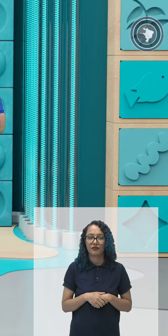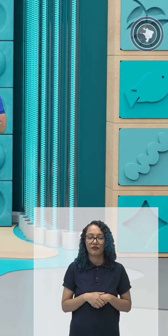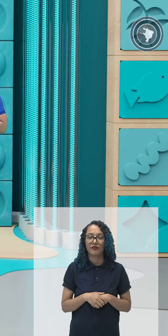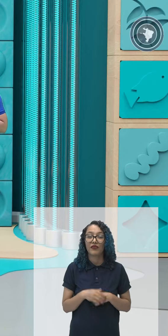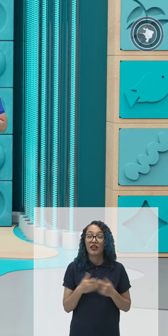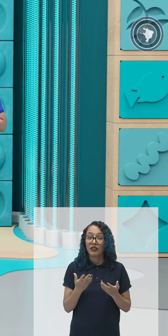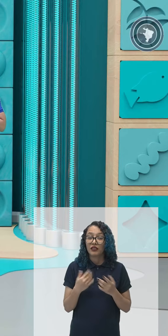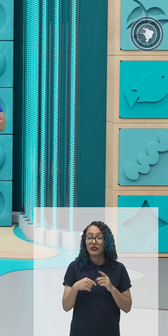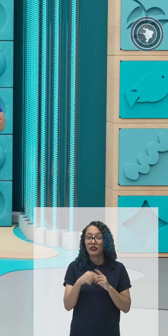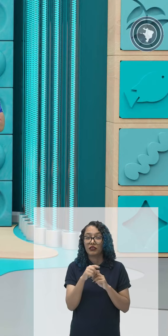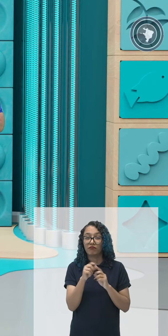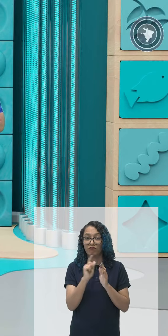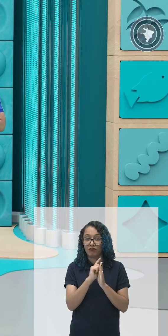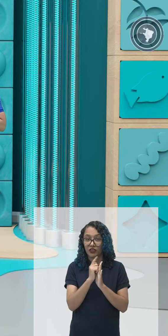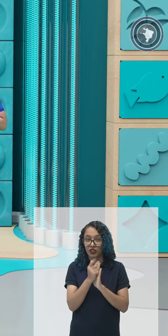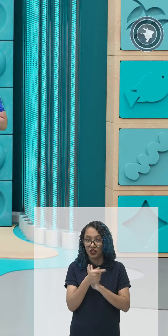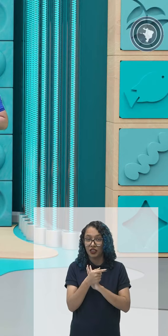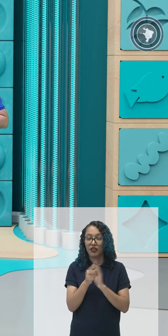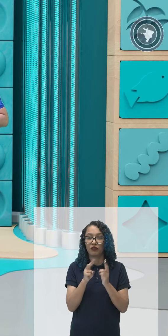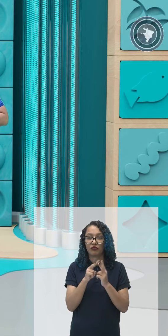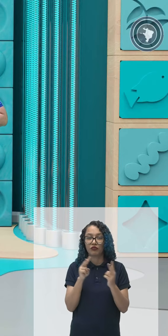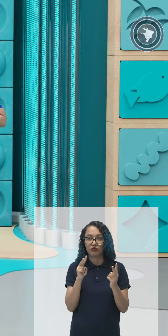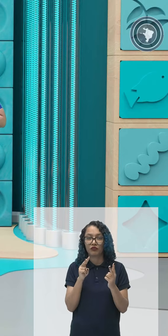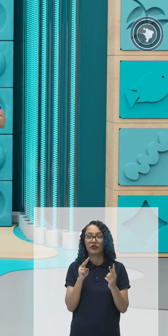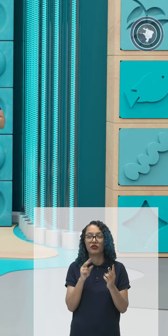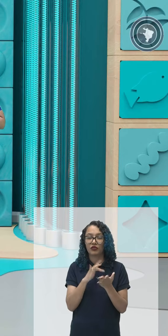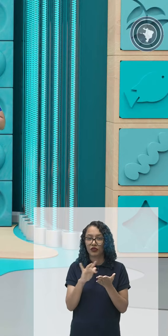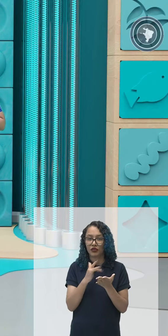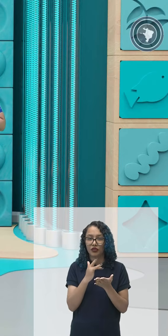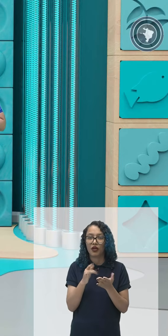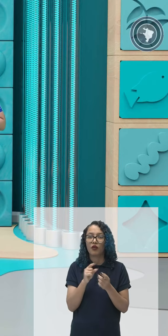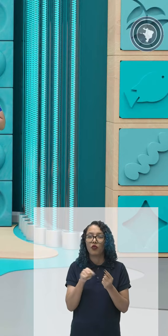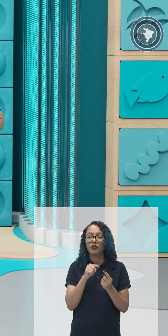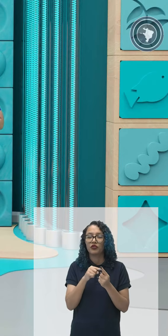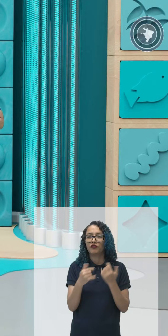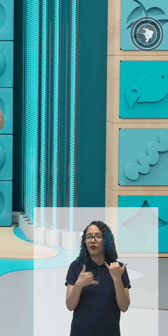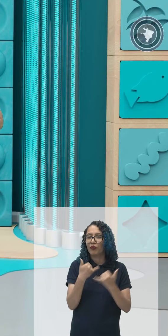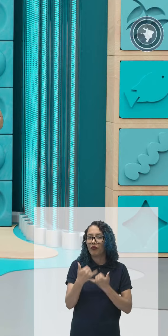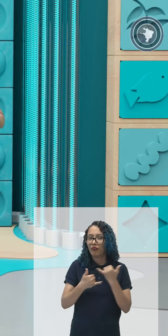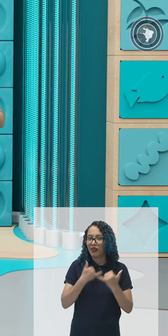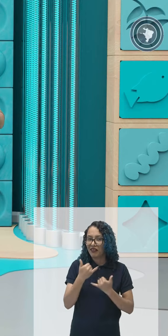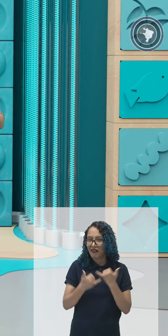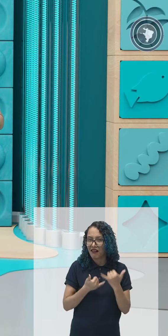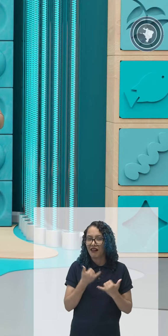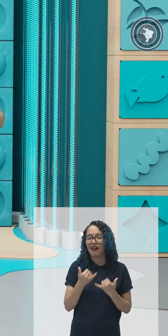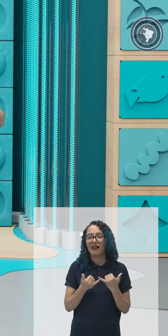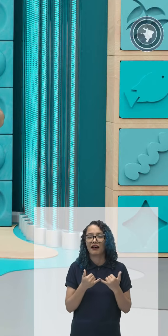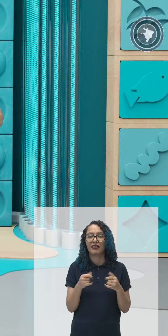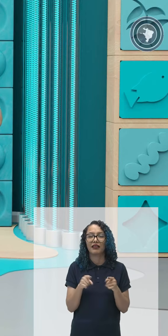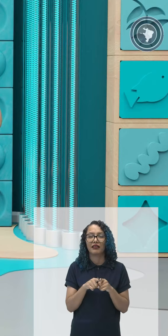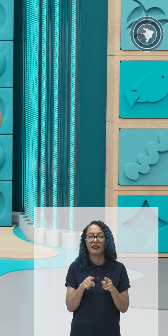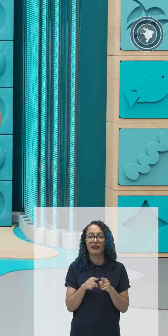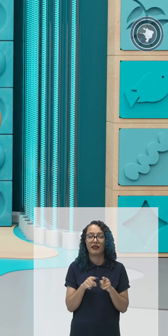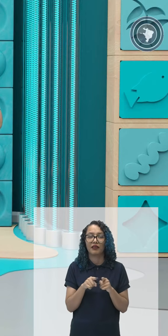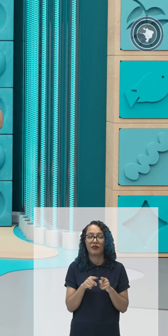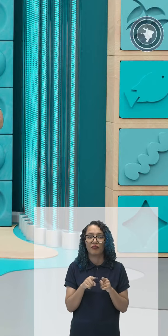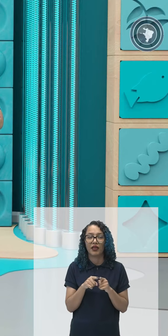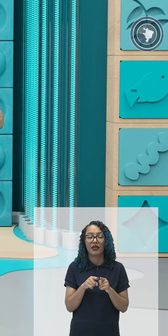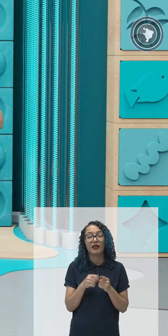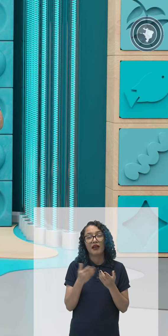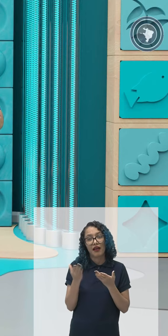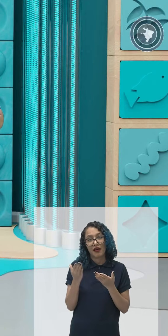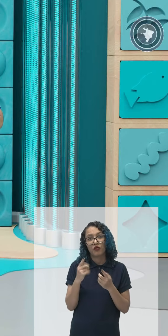gênero digital é um texto que tem a função de entreter, de fazer uma brincadeira e, claro, perceba que essa foi